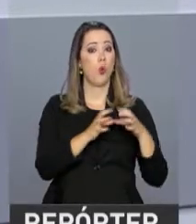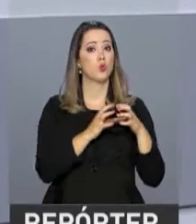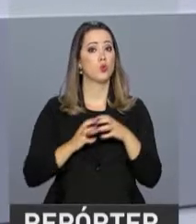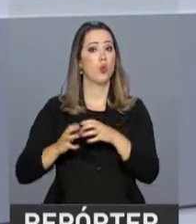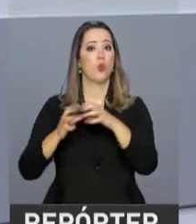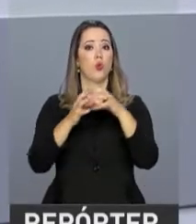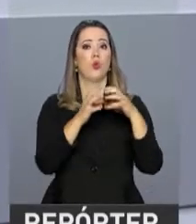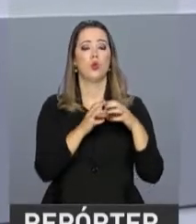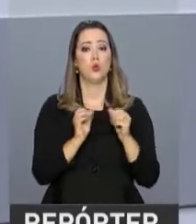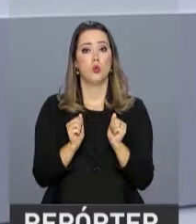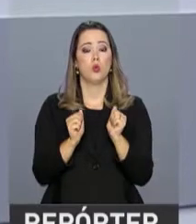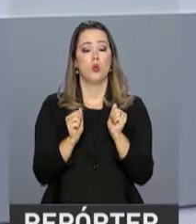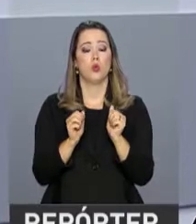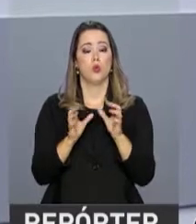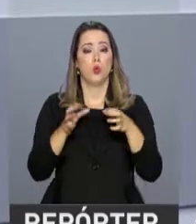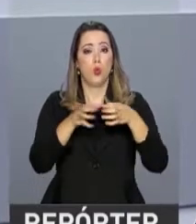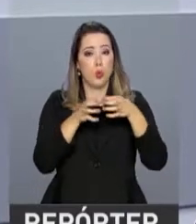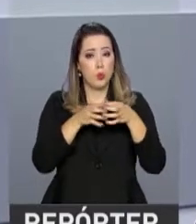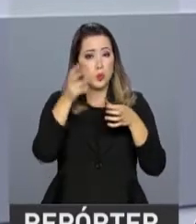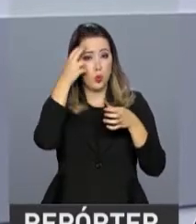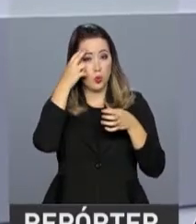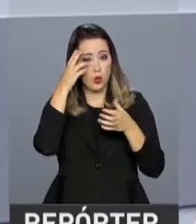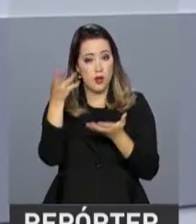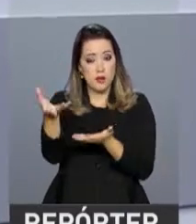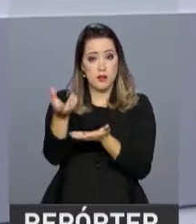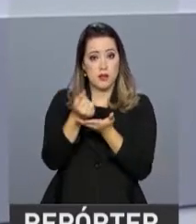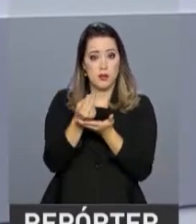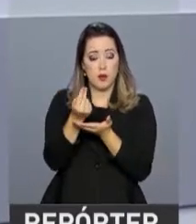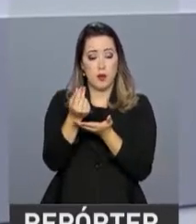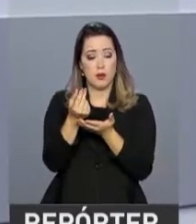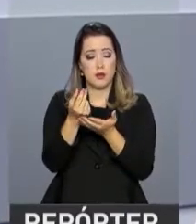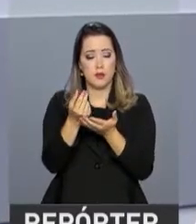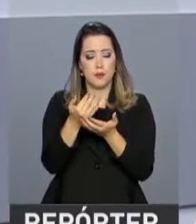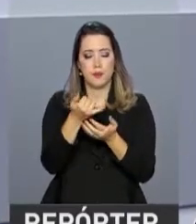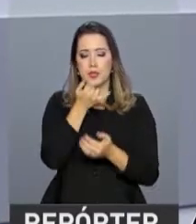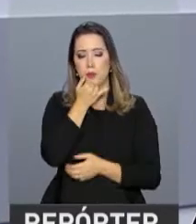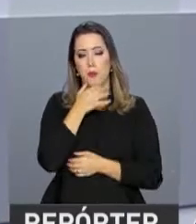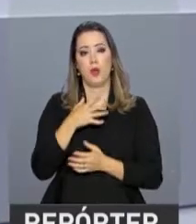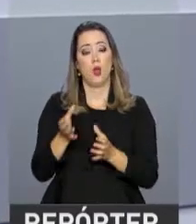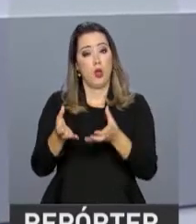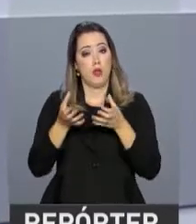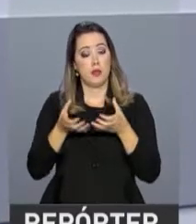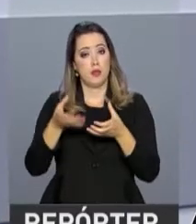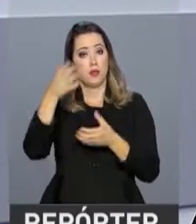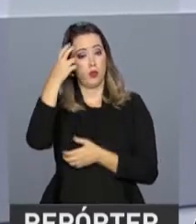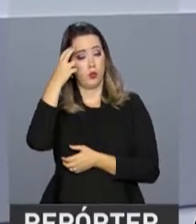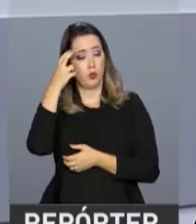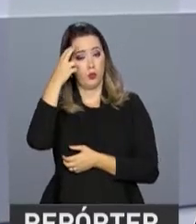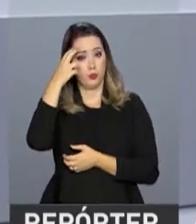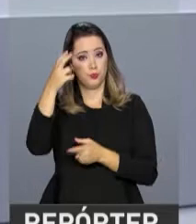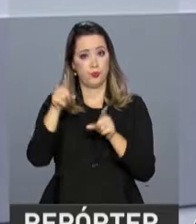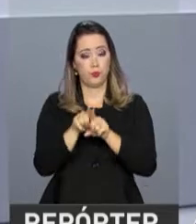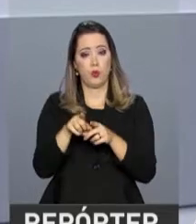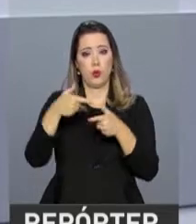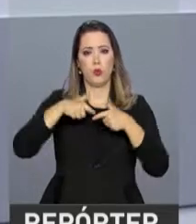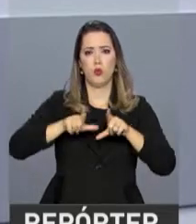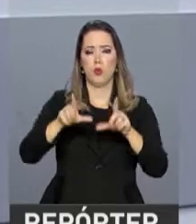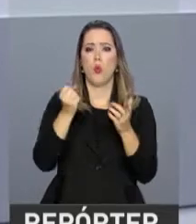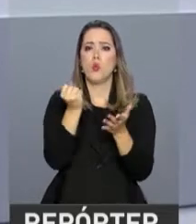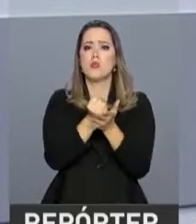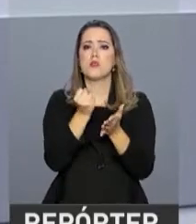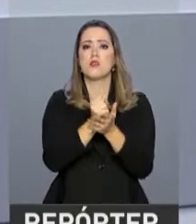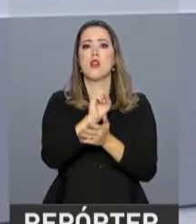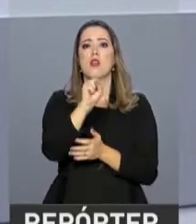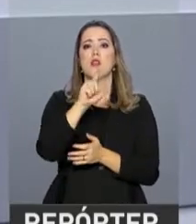Associações ligadas ao setor cultural receberam do governo o certificado de habilitação para arrecadar direitos autorais. O selo